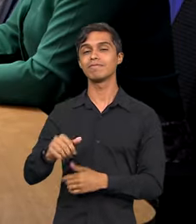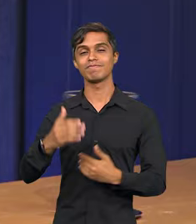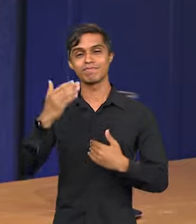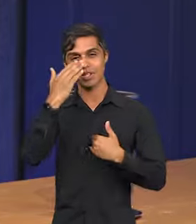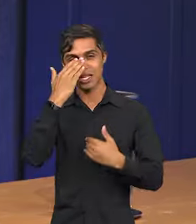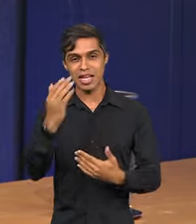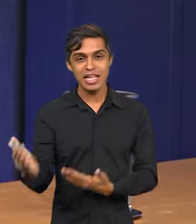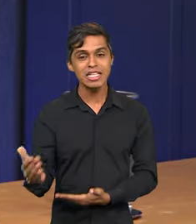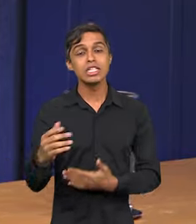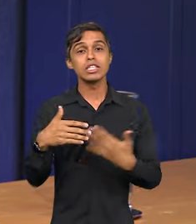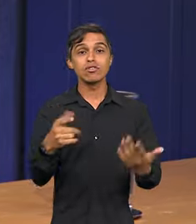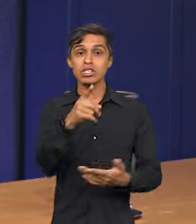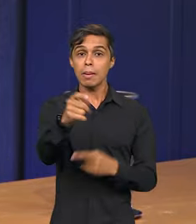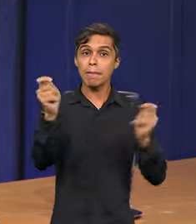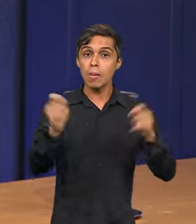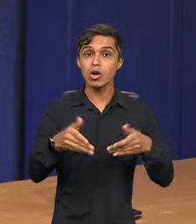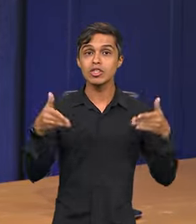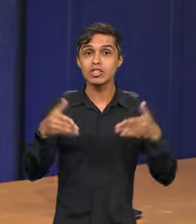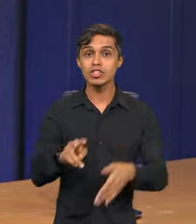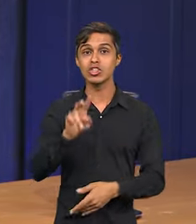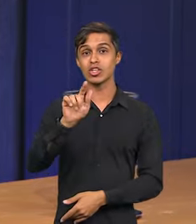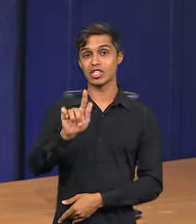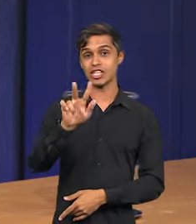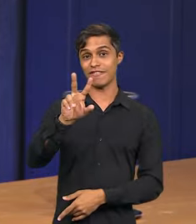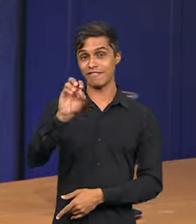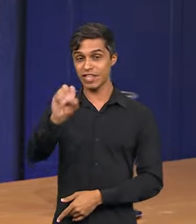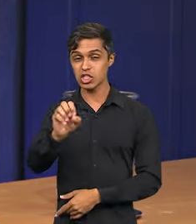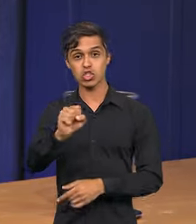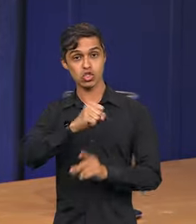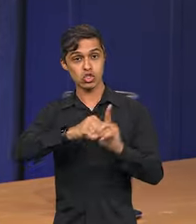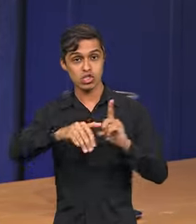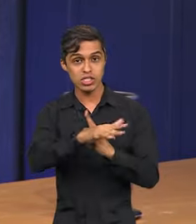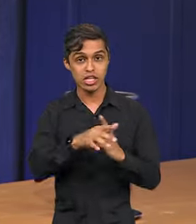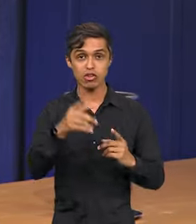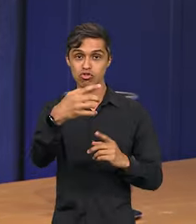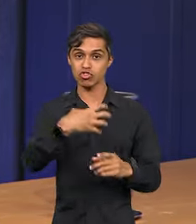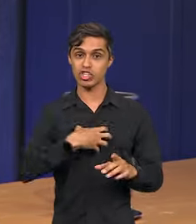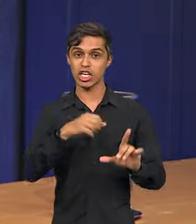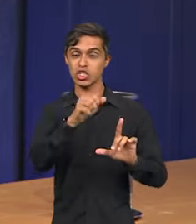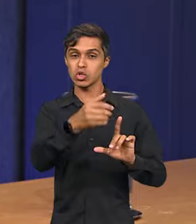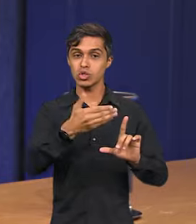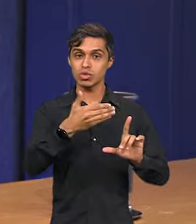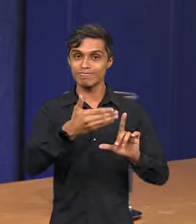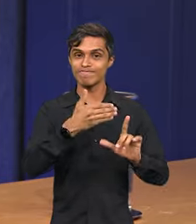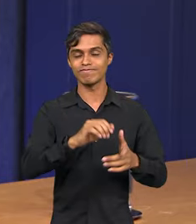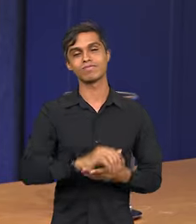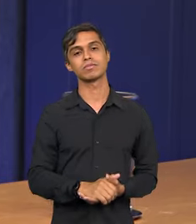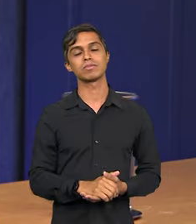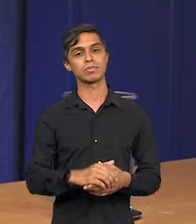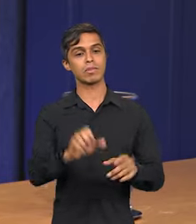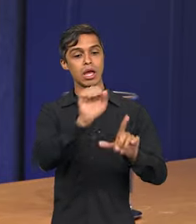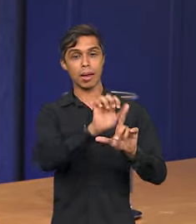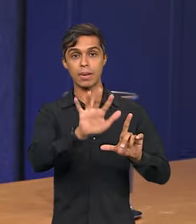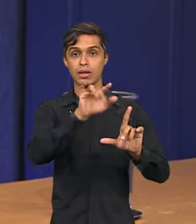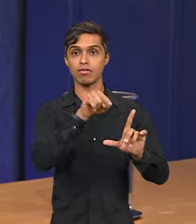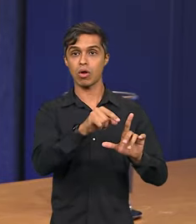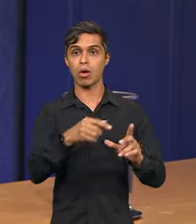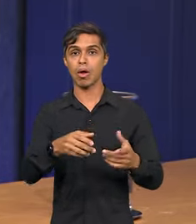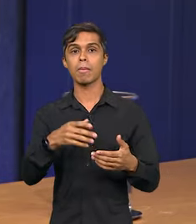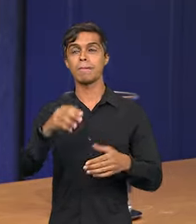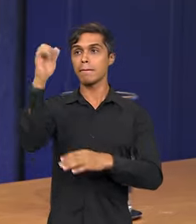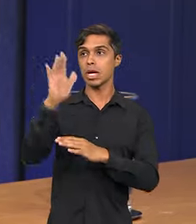você sabe que pode participar do G20 social também de forma digital a plataforma Brasil